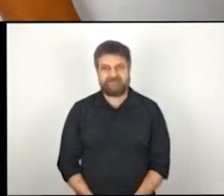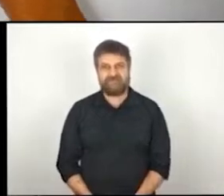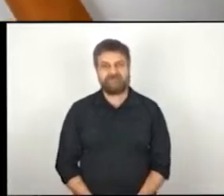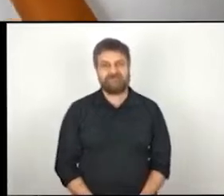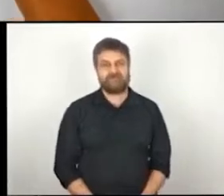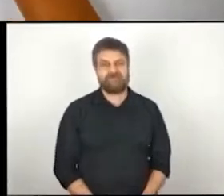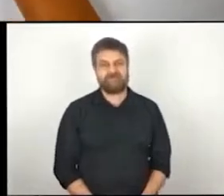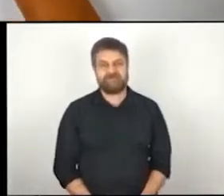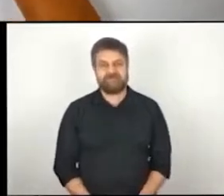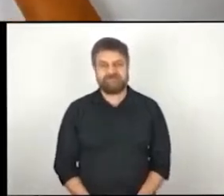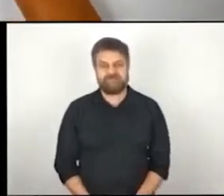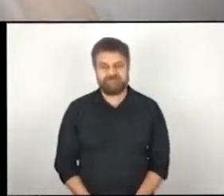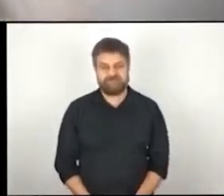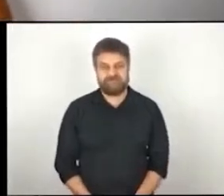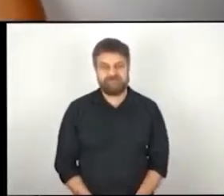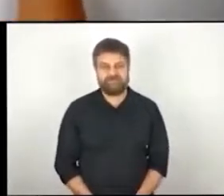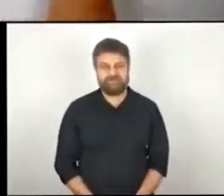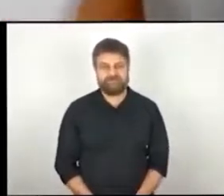www.institutoestre.org.br.